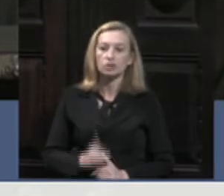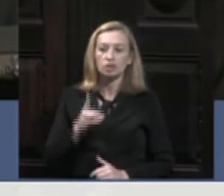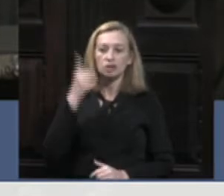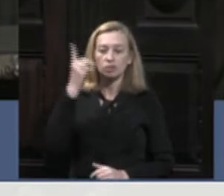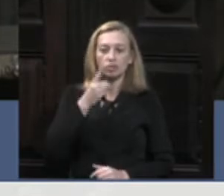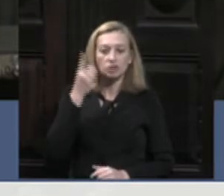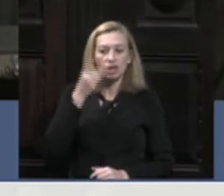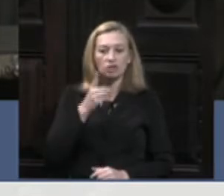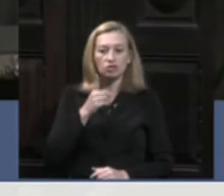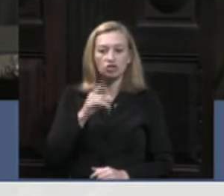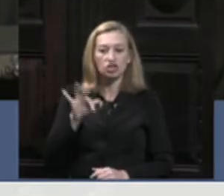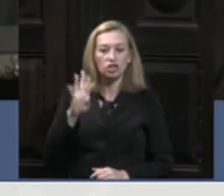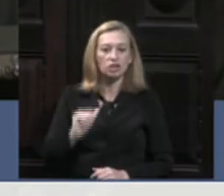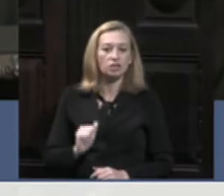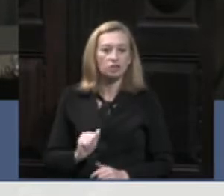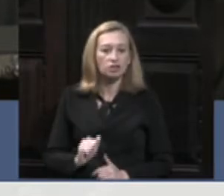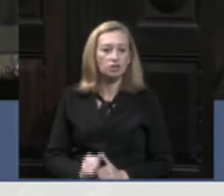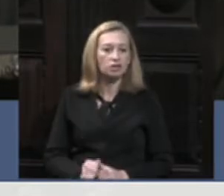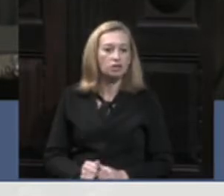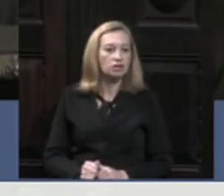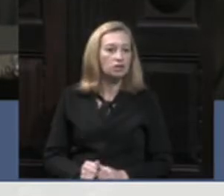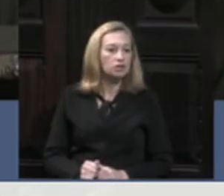Deputado Dica.